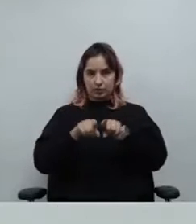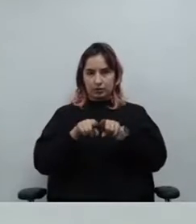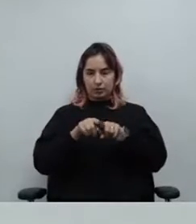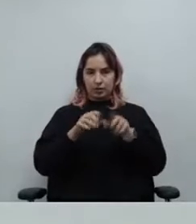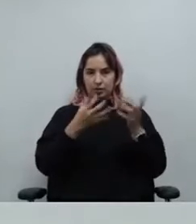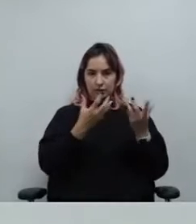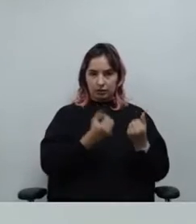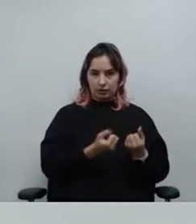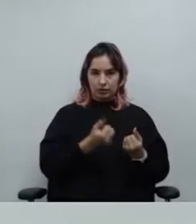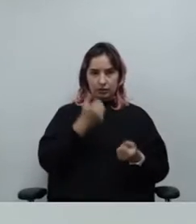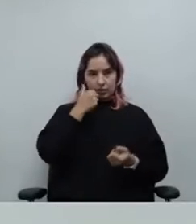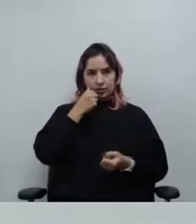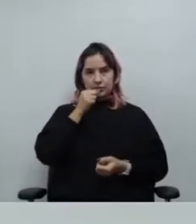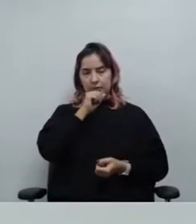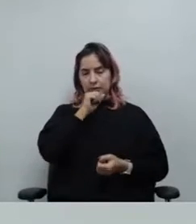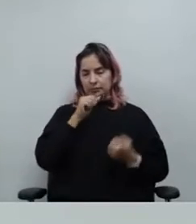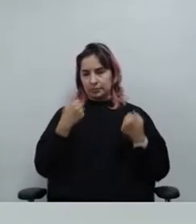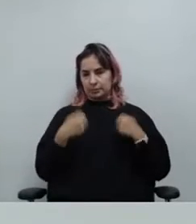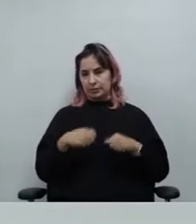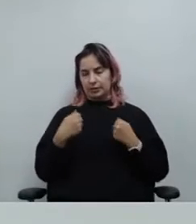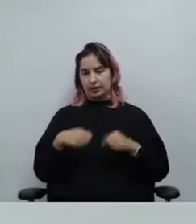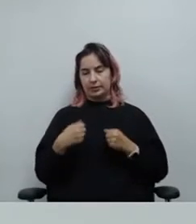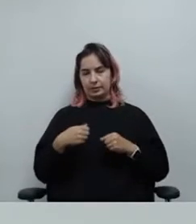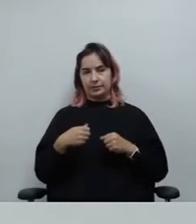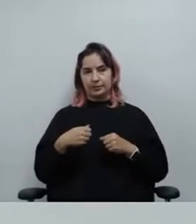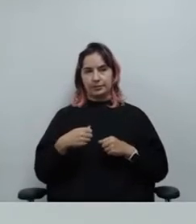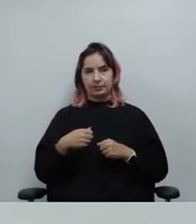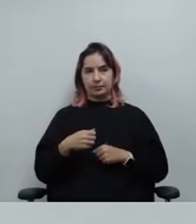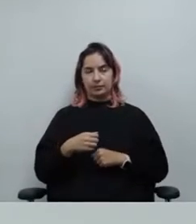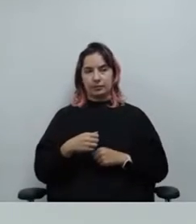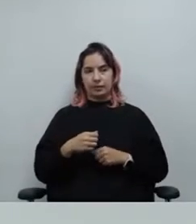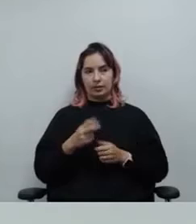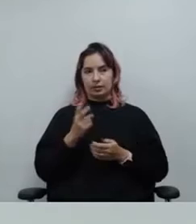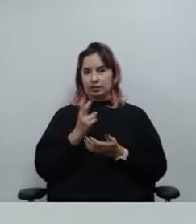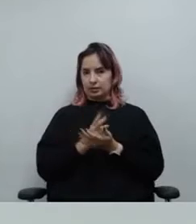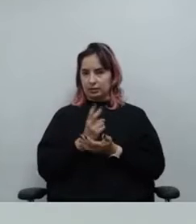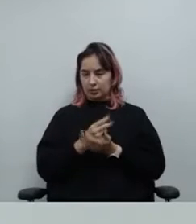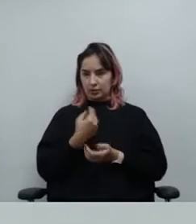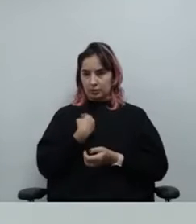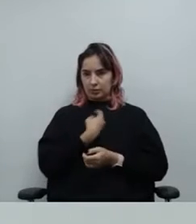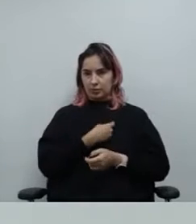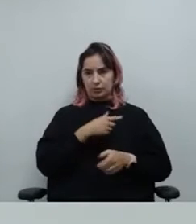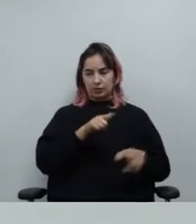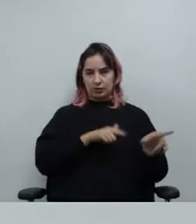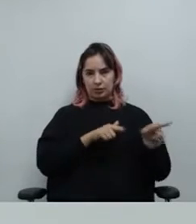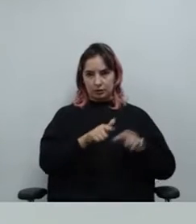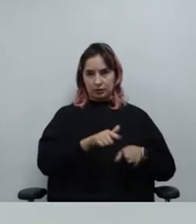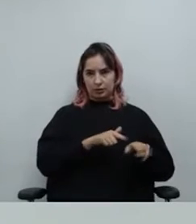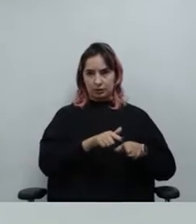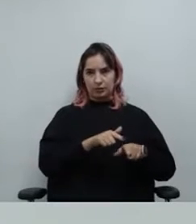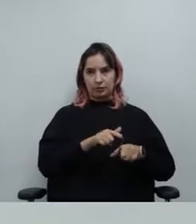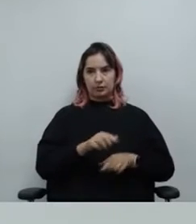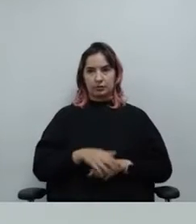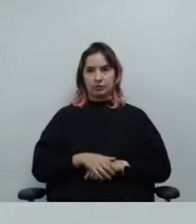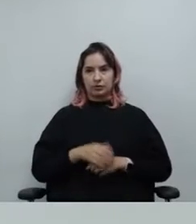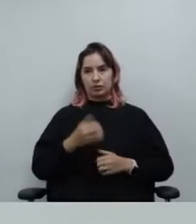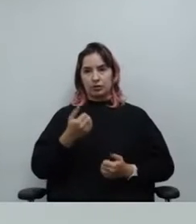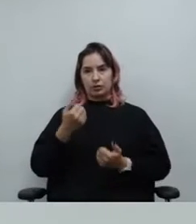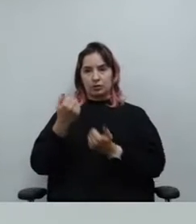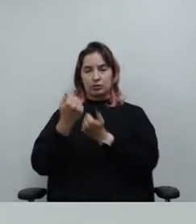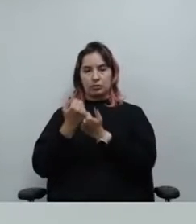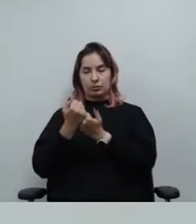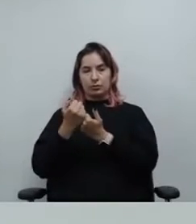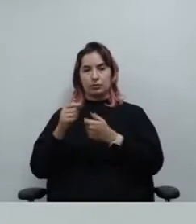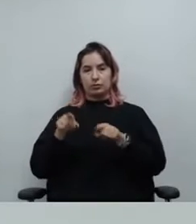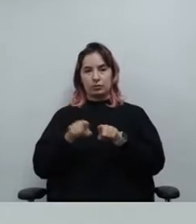acolhedora que essas mães precisam. Sem prejuízo, né, de que sempre atuamos, como disse a Fernanda, na questão do suporte e na